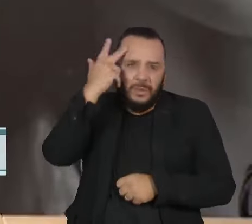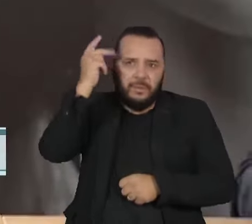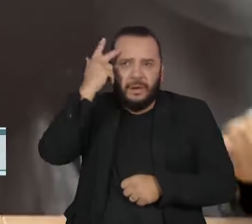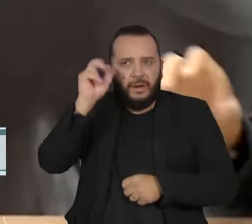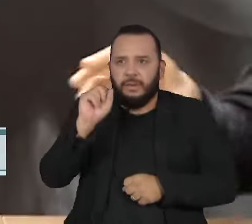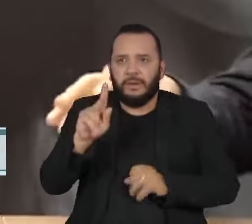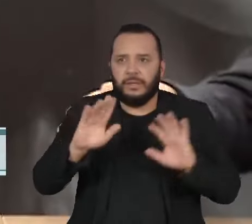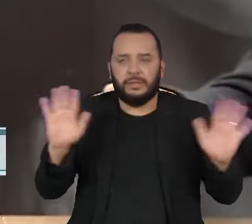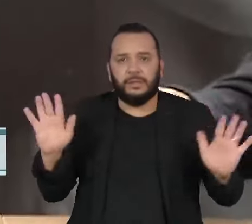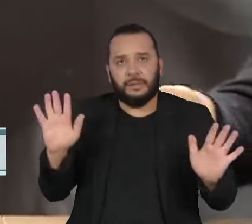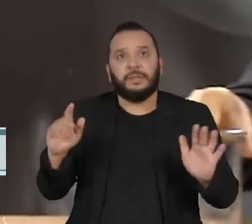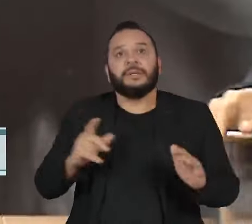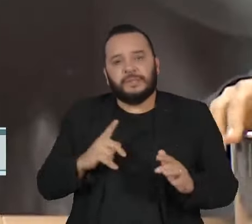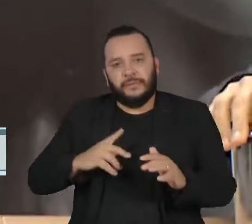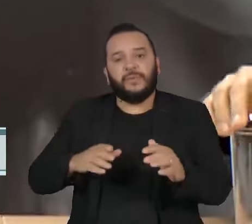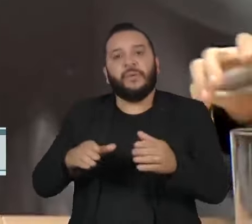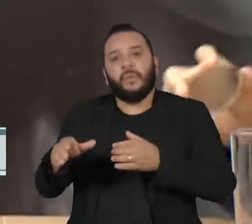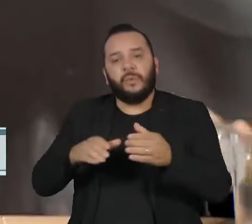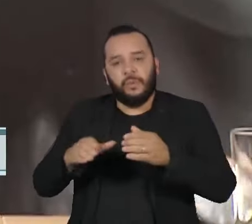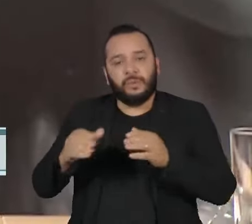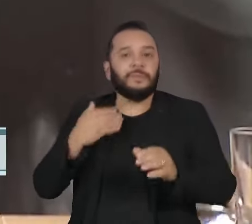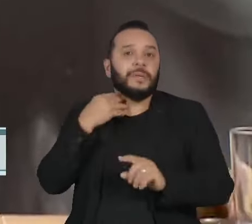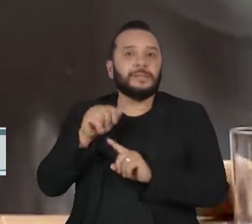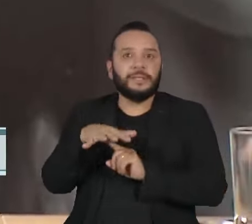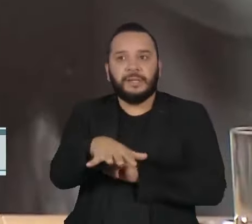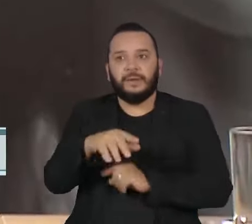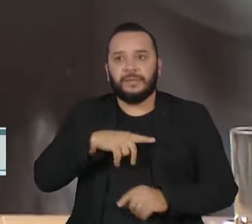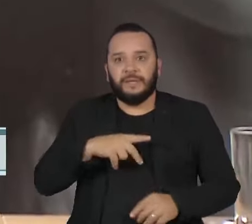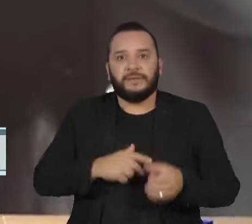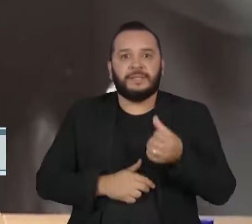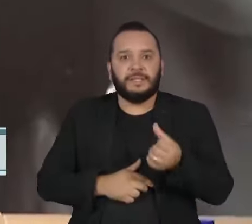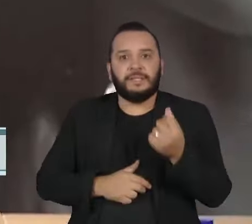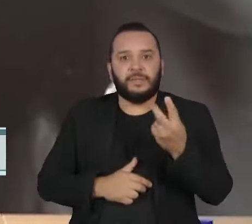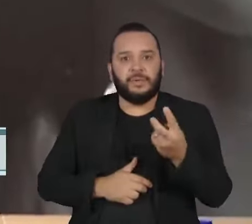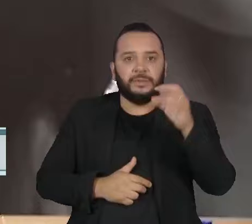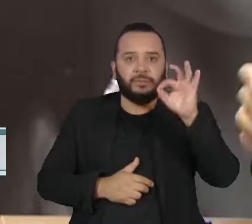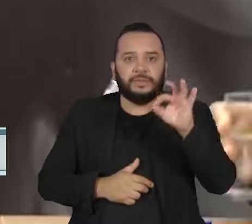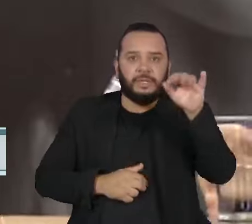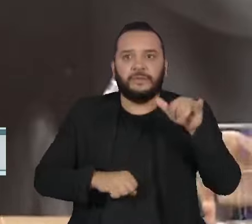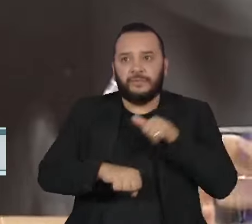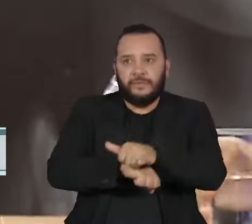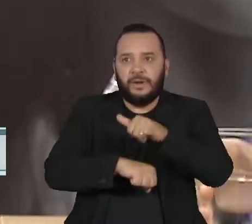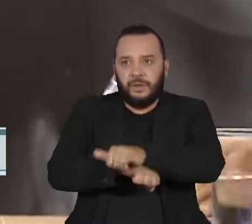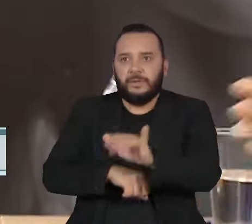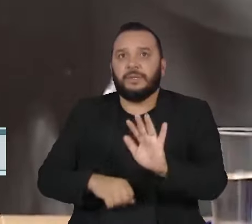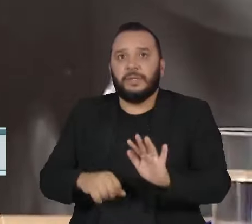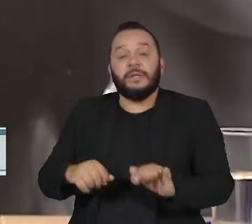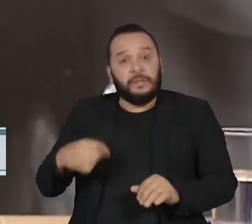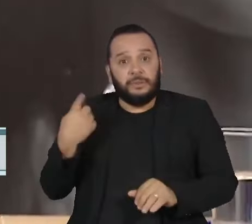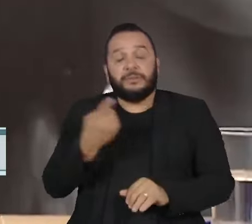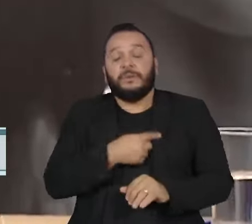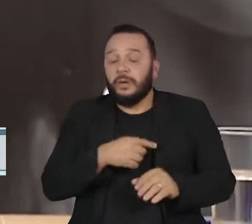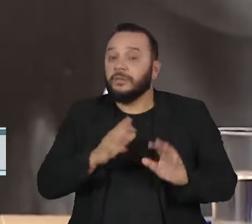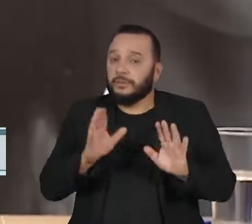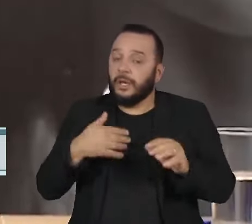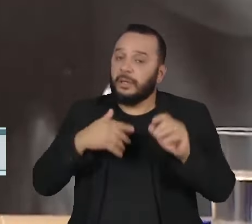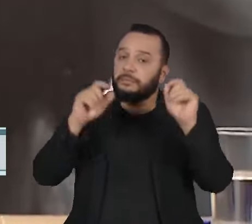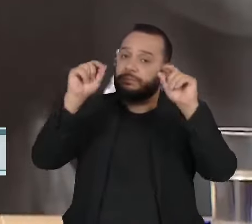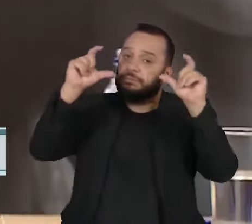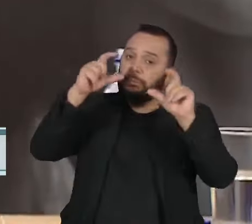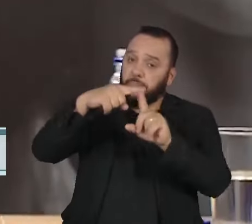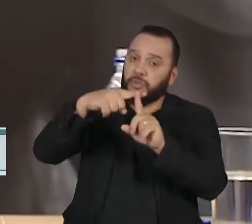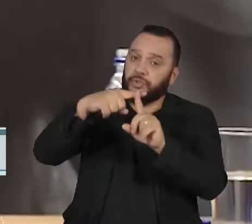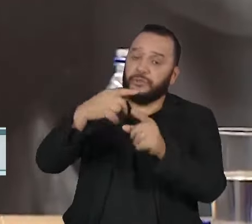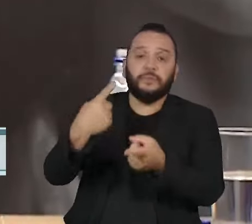gente teve, por exemplo, o concurso do Banco Central recente teve 62% de abstenção. Na verdade, na nossa visão, até surpreende positivamente, dada a